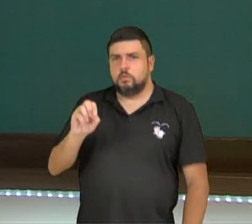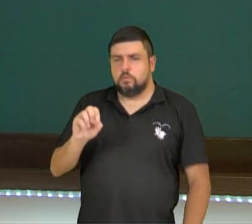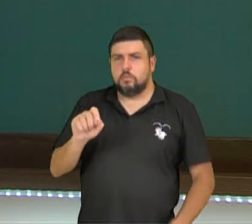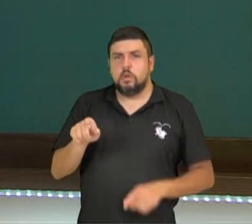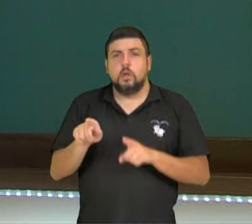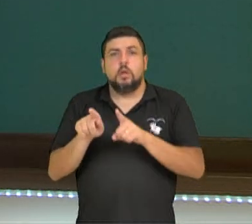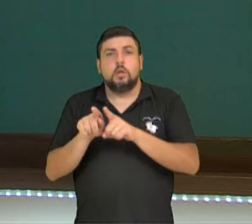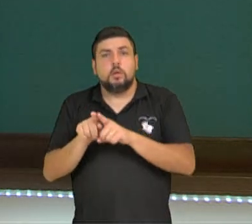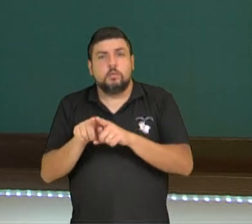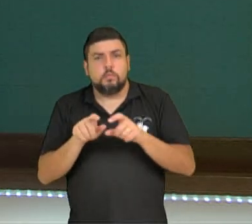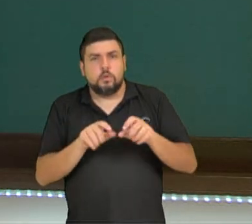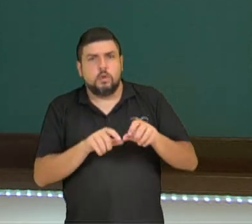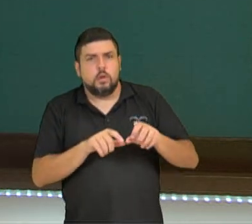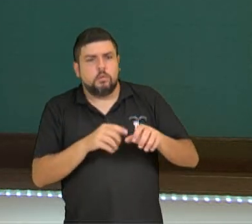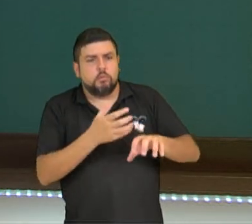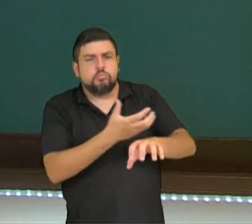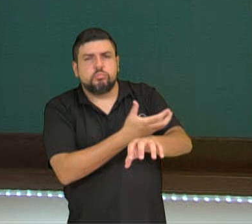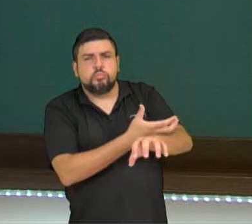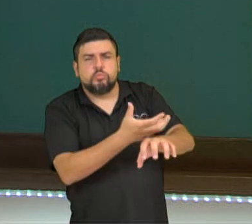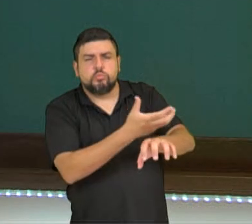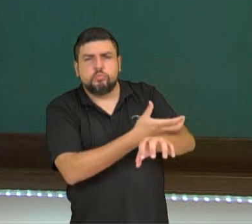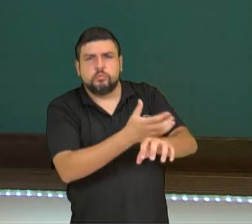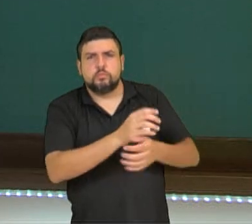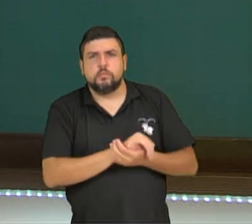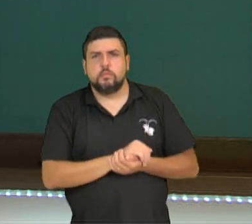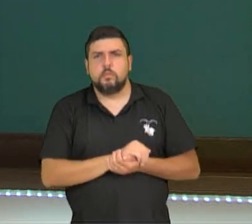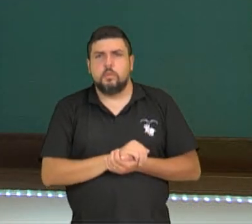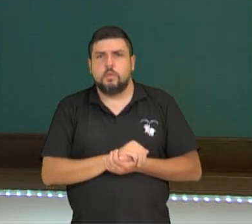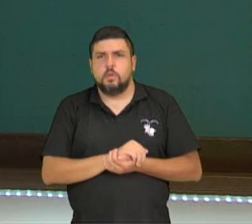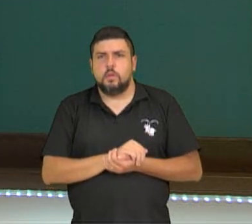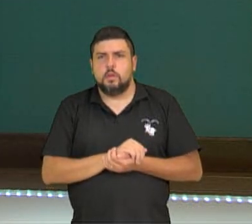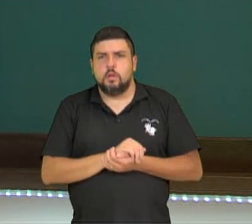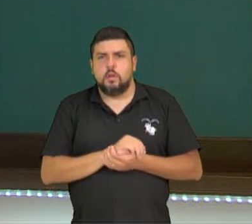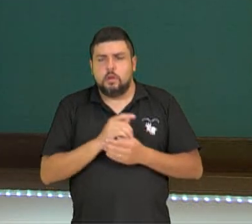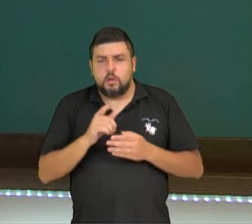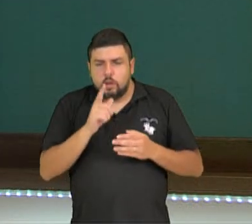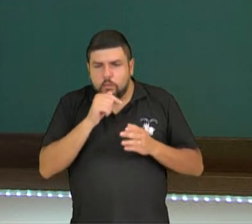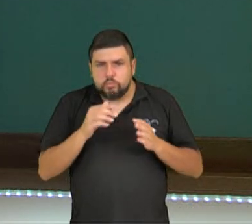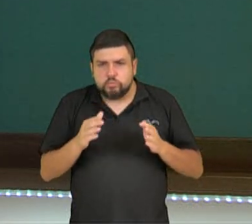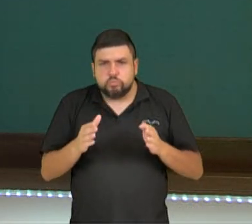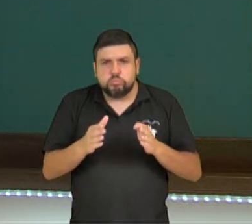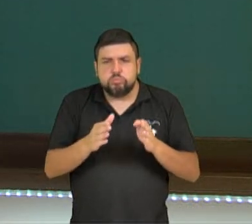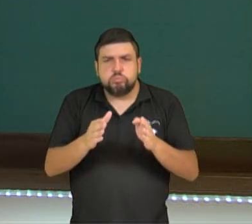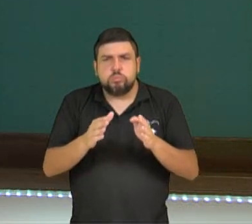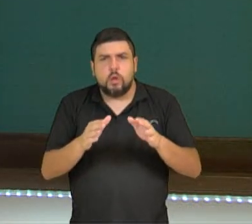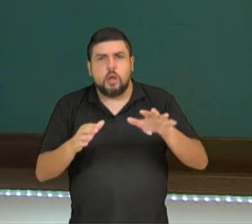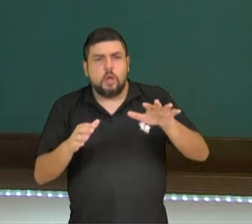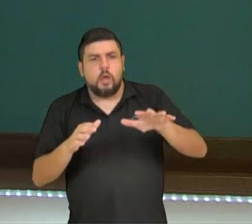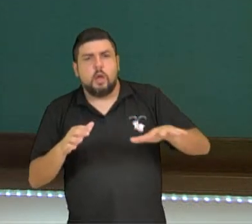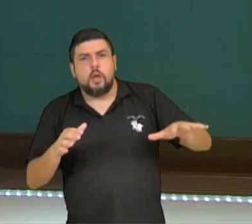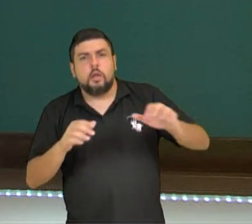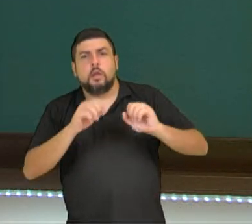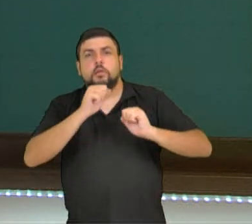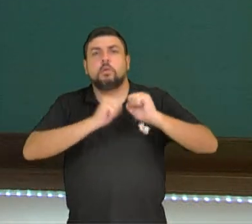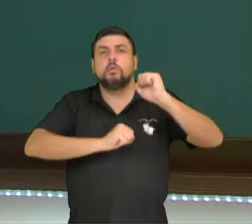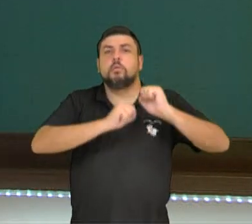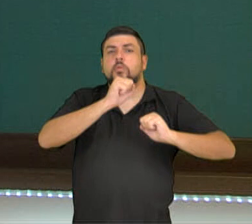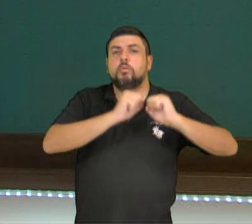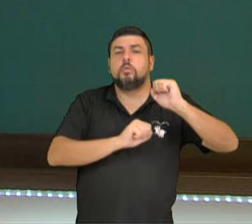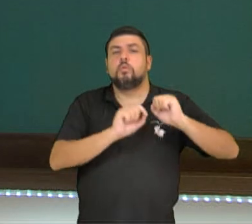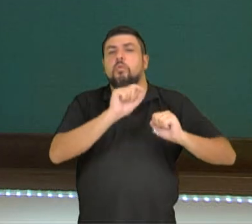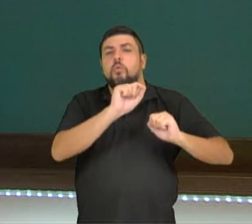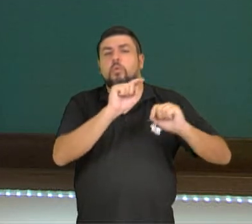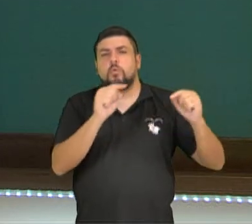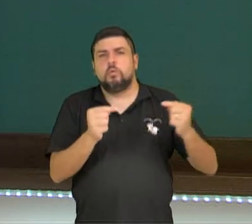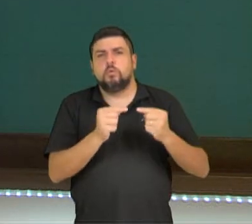e as pastagens. As indústrias que estão presentes ali nessa bacia, em sua maior parte, estão também relacionadas com a atividade